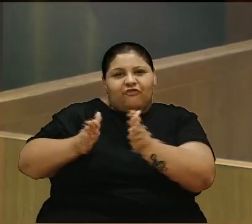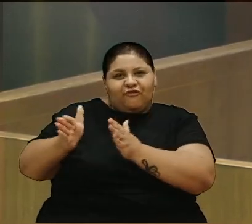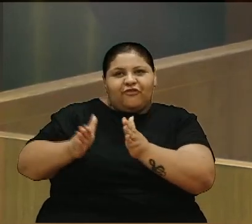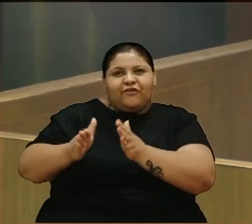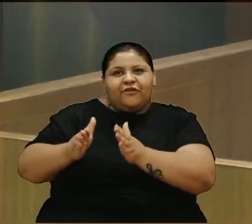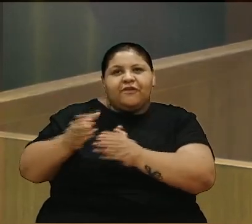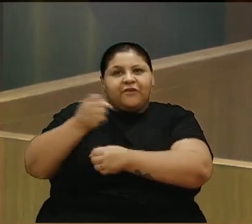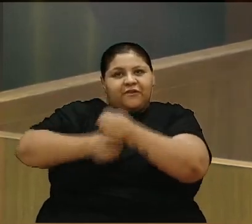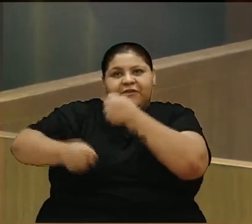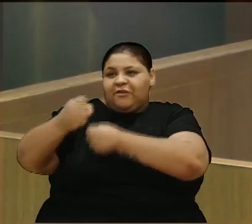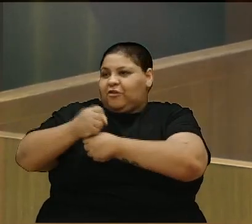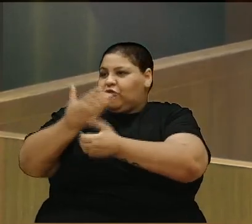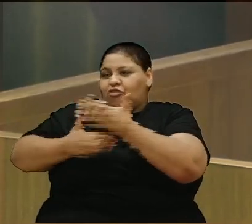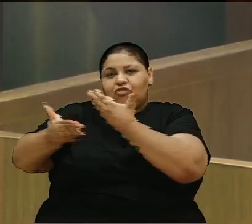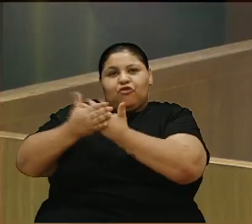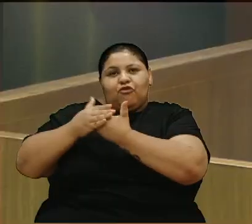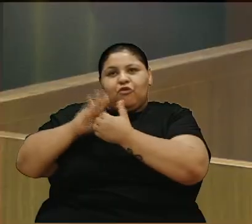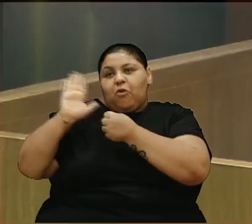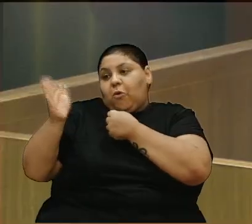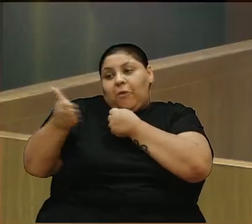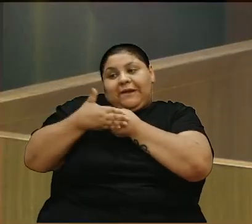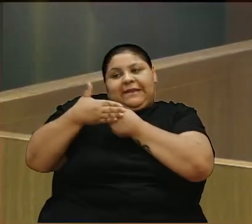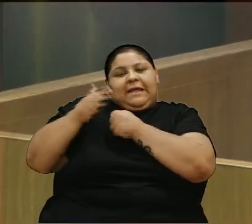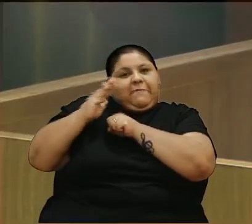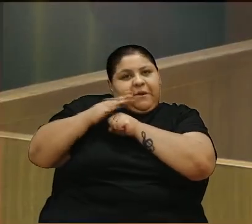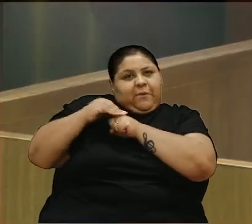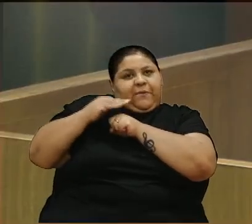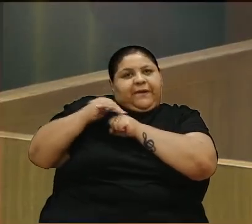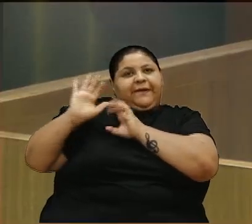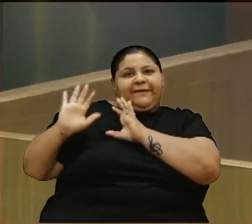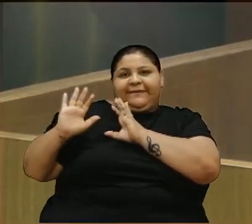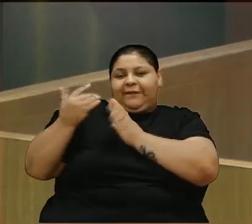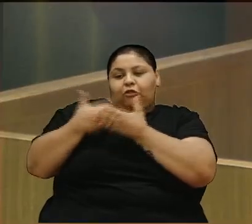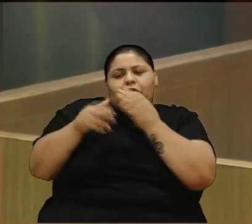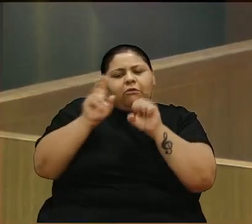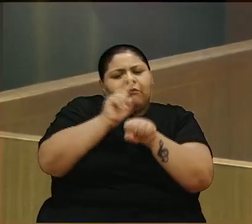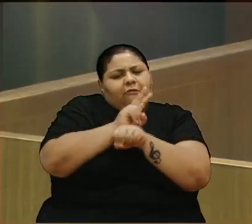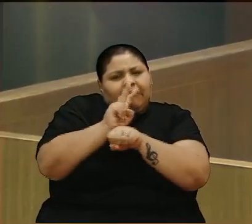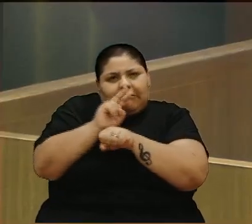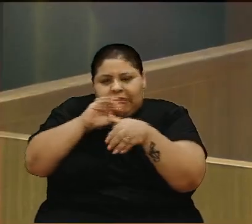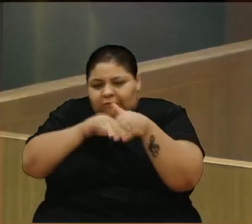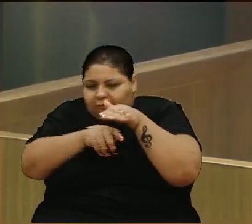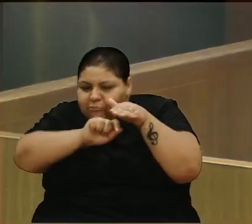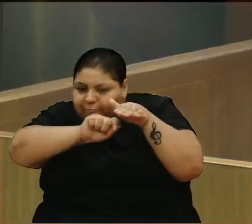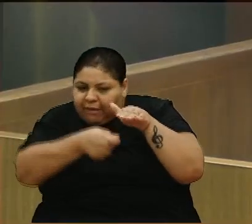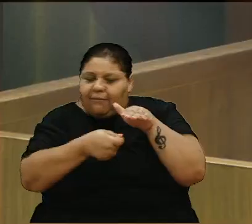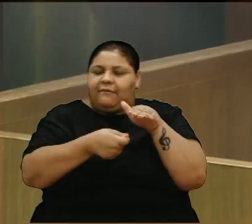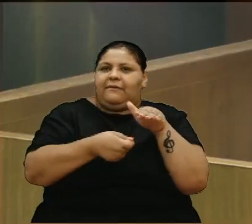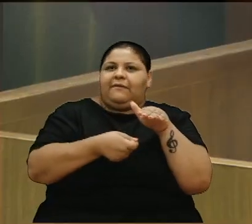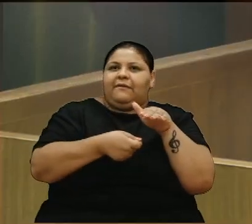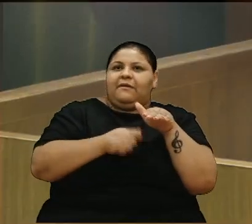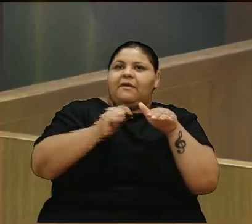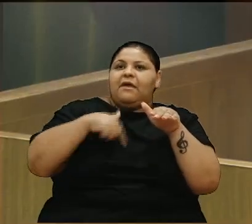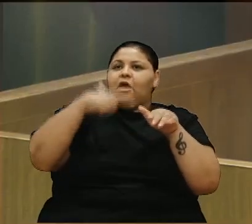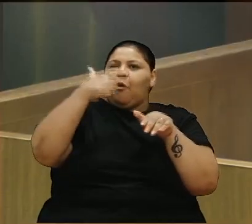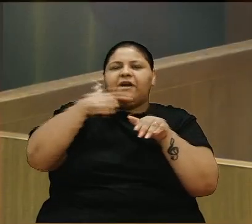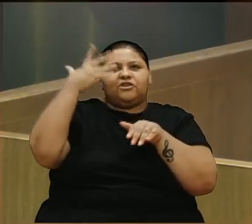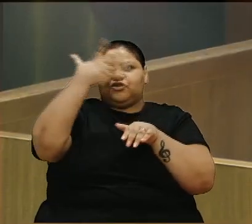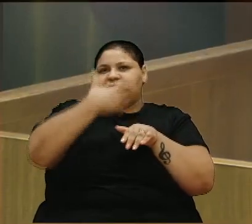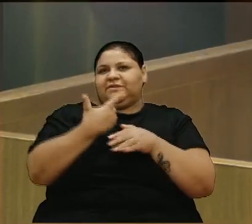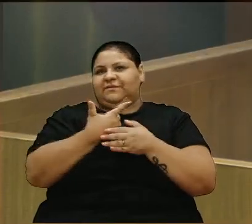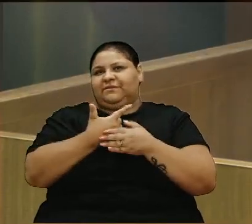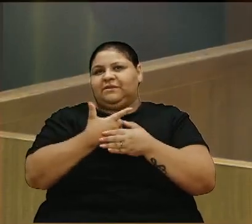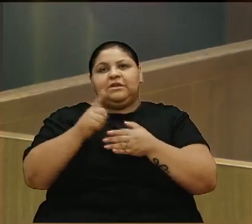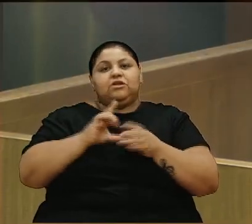passado realmente foram todas. Guardei a minha com carinho aqui, com todo cuidado na gaveta trancada para ficar. Porque eu acho que é lindo, né? E não tem